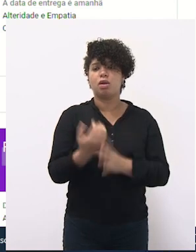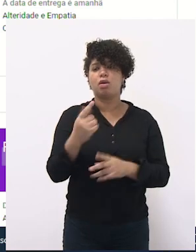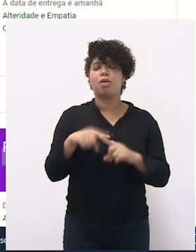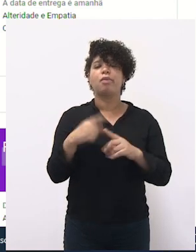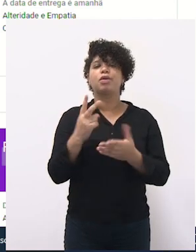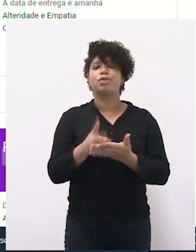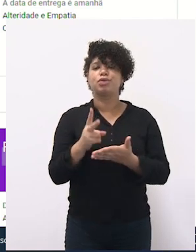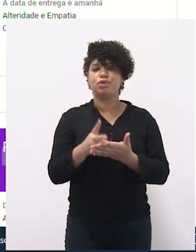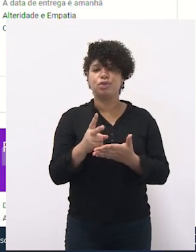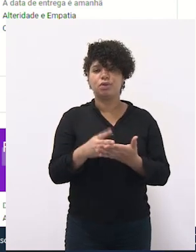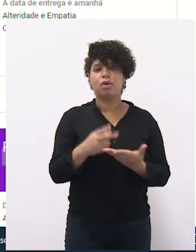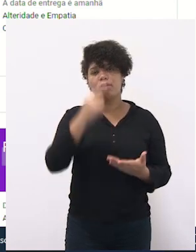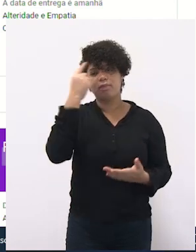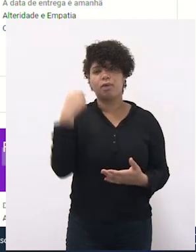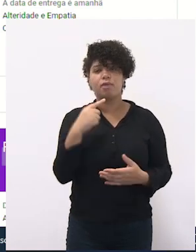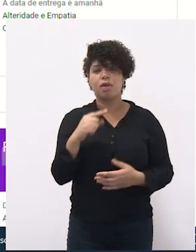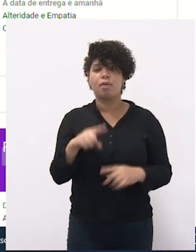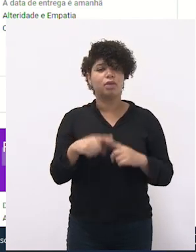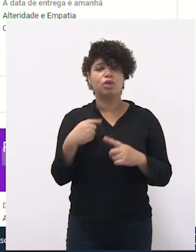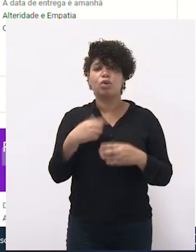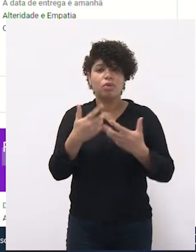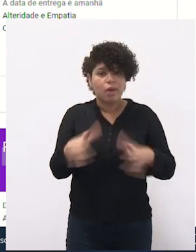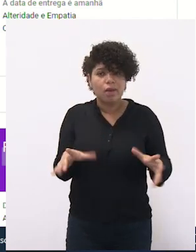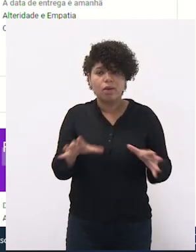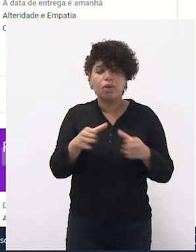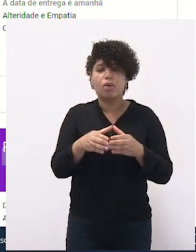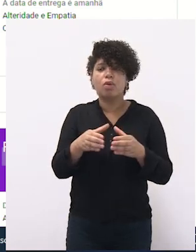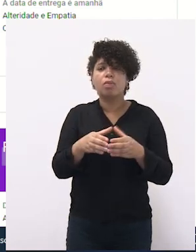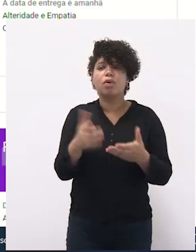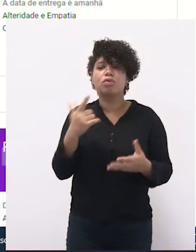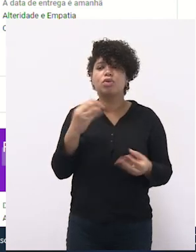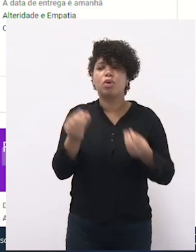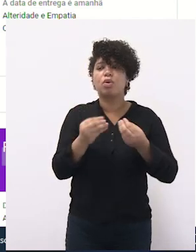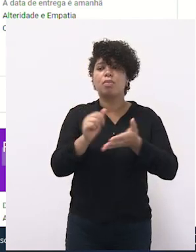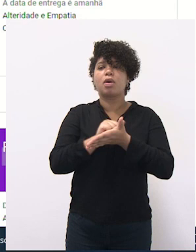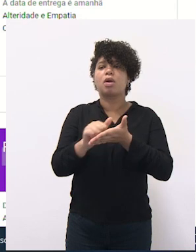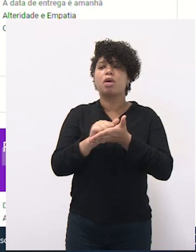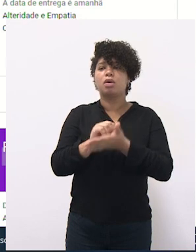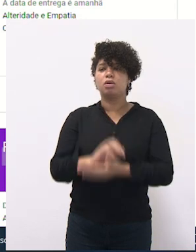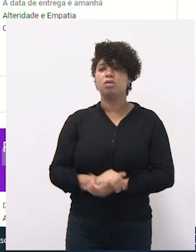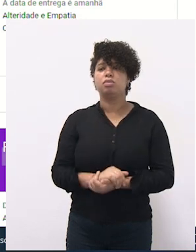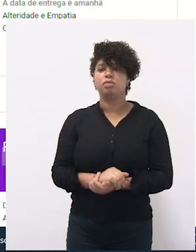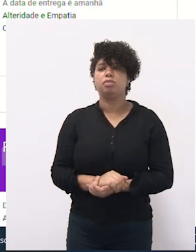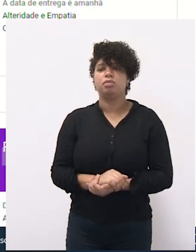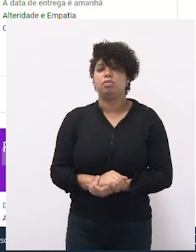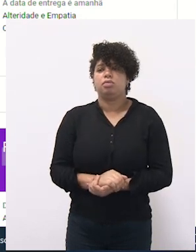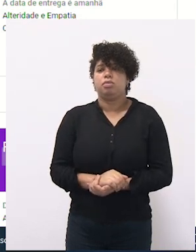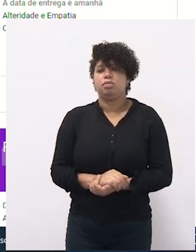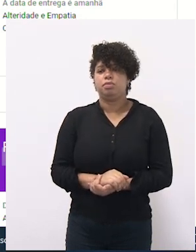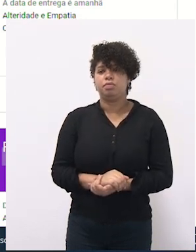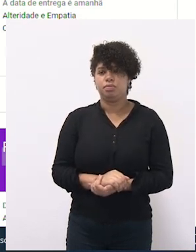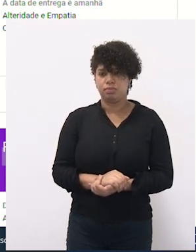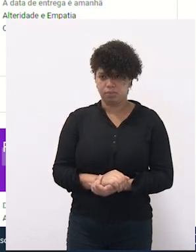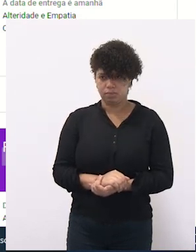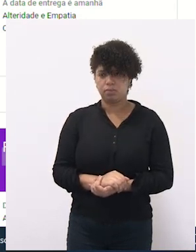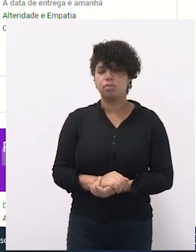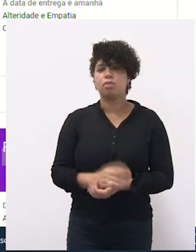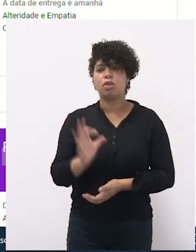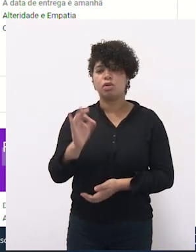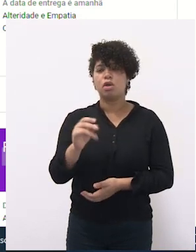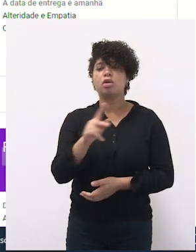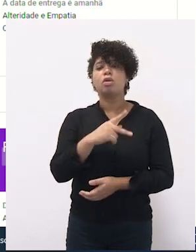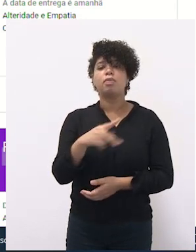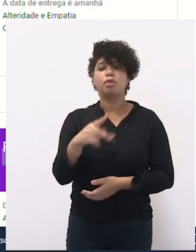nosso perfil. E aí eu não quero mais essa turma. Como que eu excluo? O professor que criou as turmas